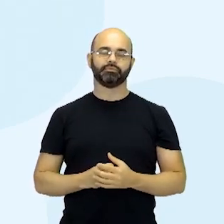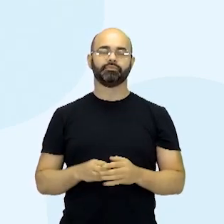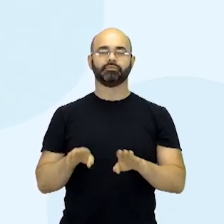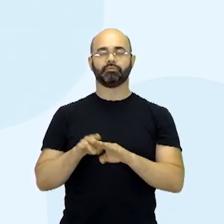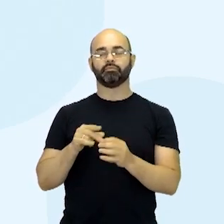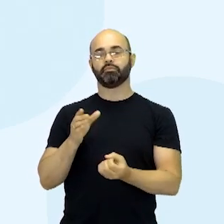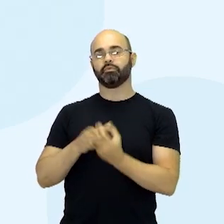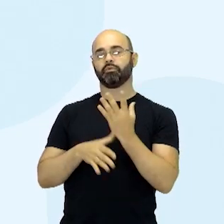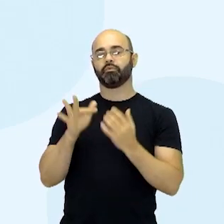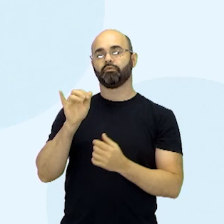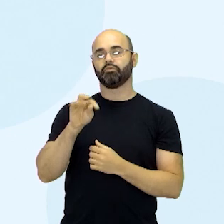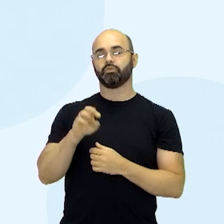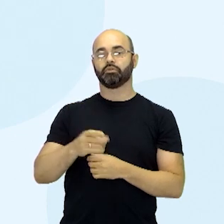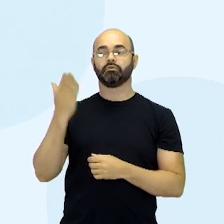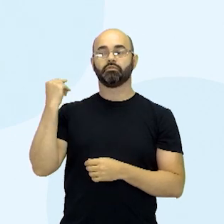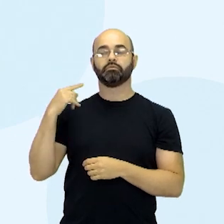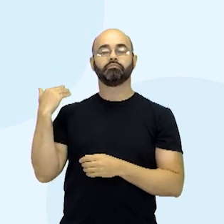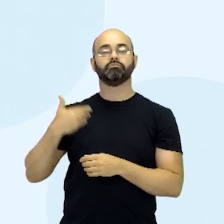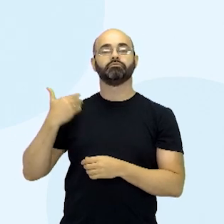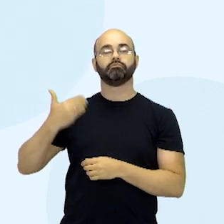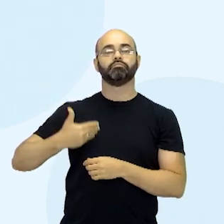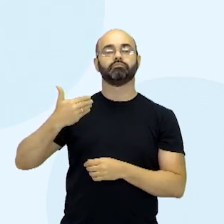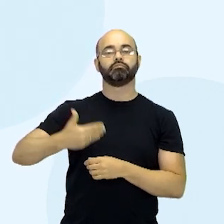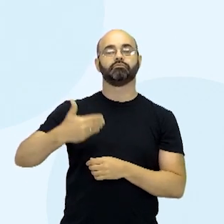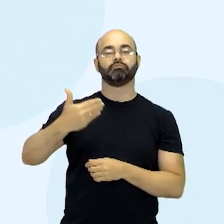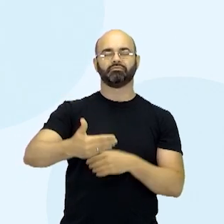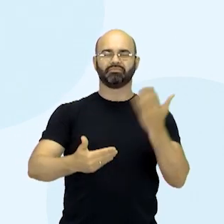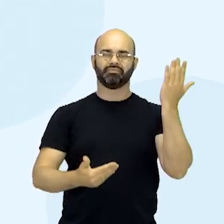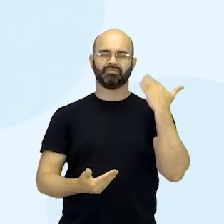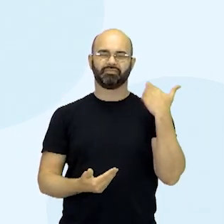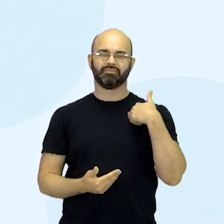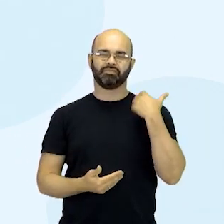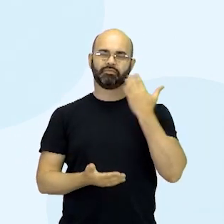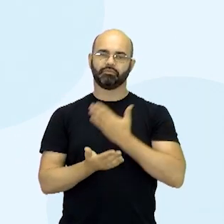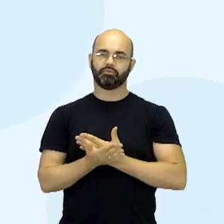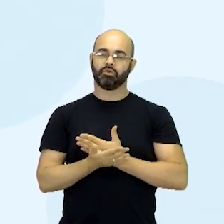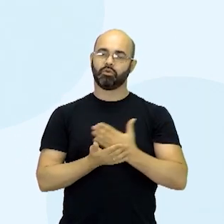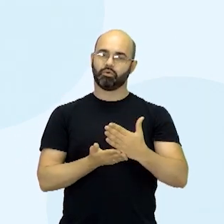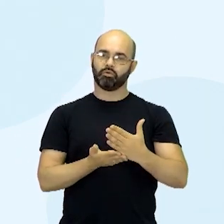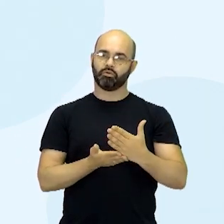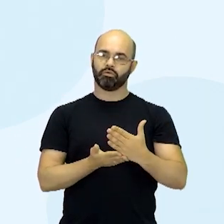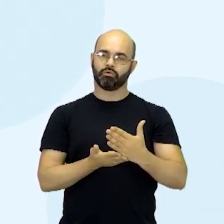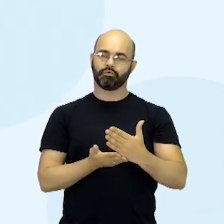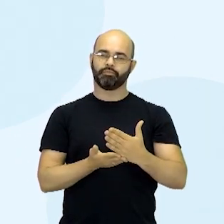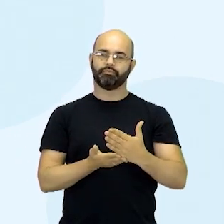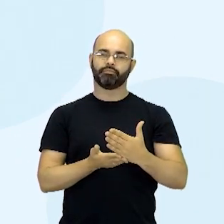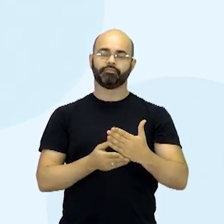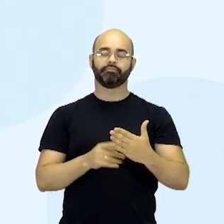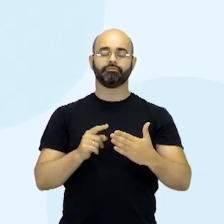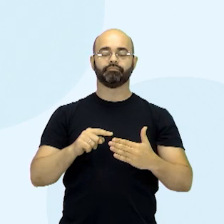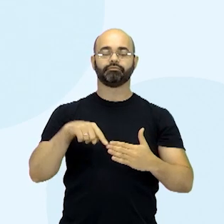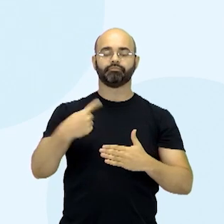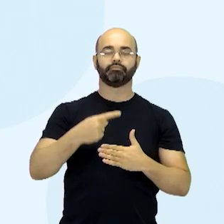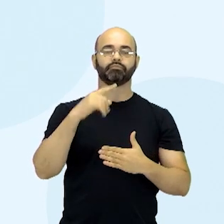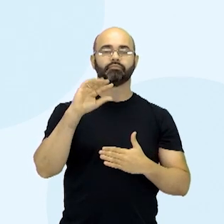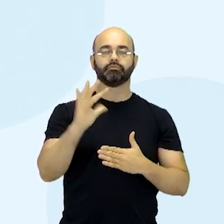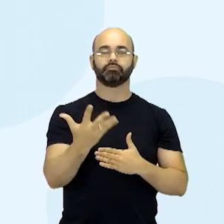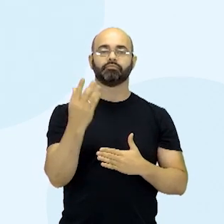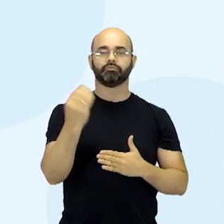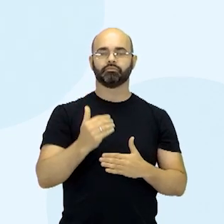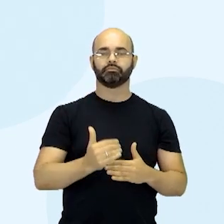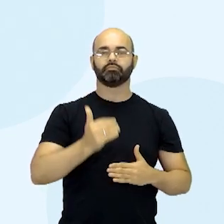fontes cronológicas. Ó, aconteceu dessa maneira. Teve uma aula que eu falei, olha, começa assim, aí na sequência dessa maneira, o